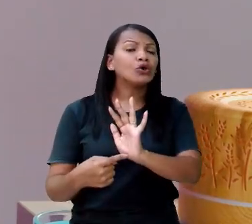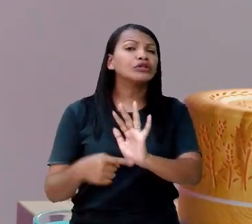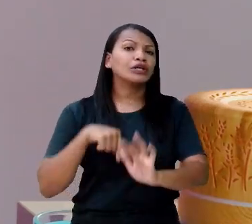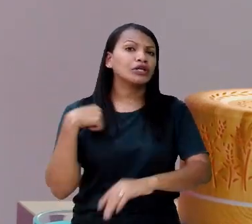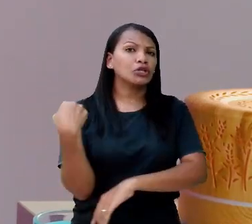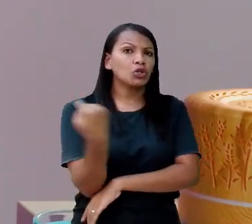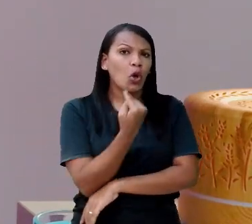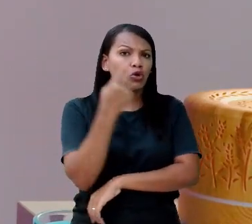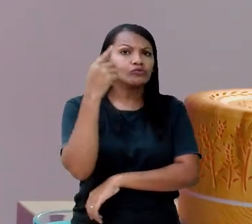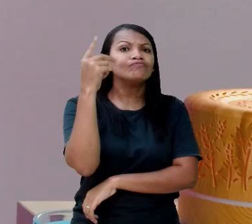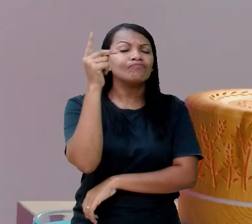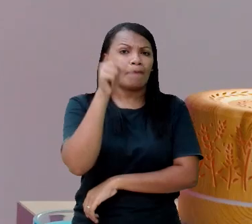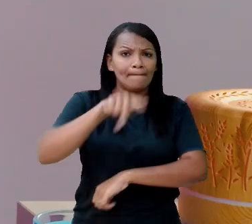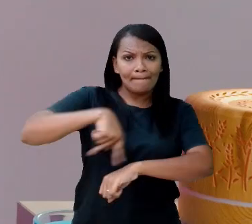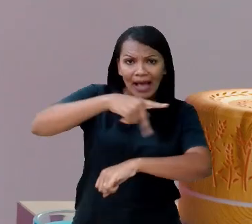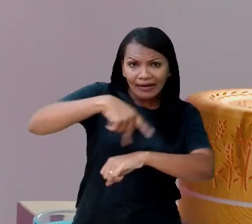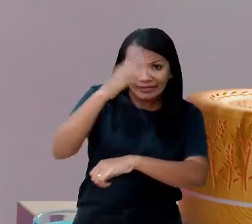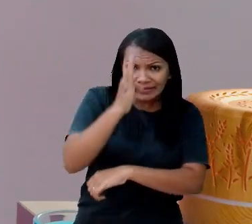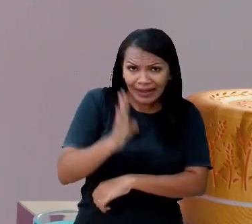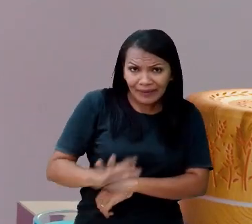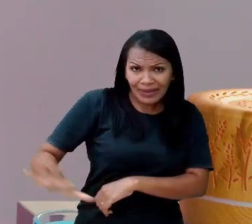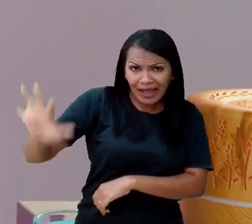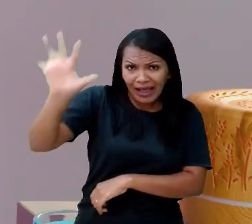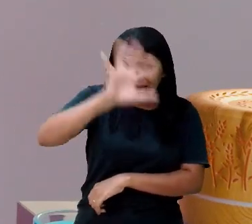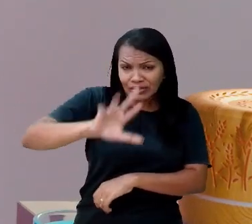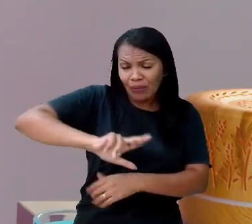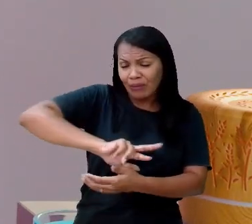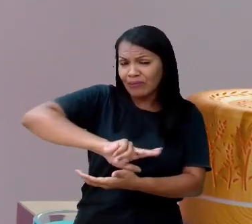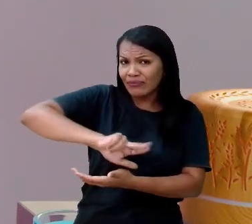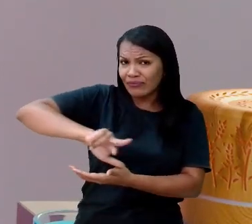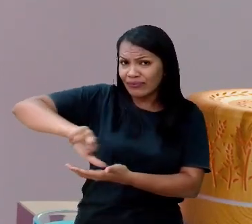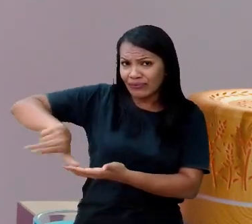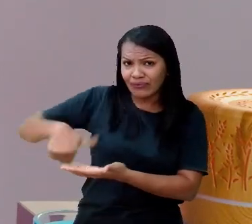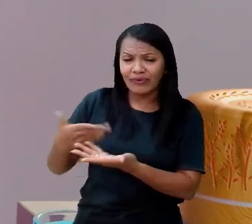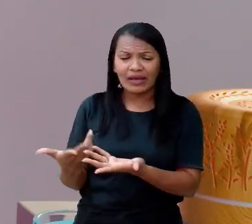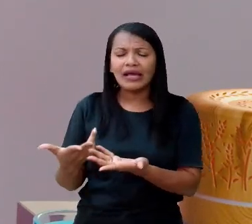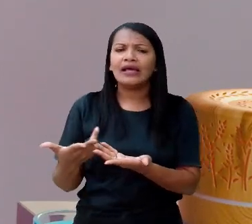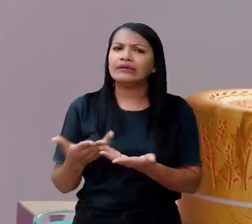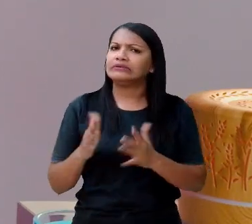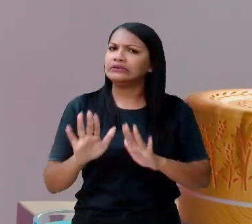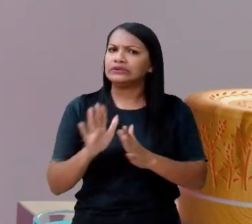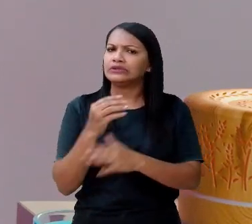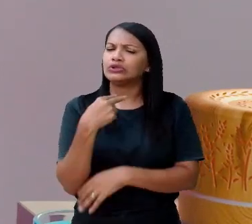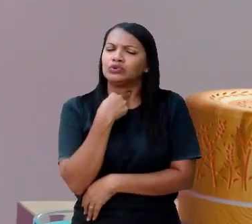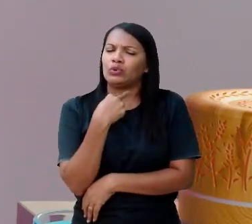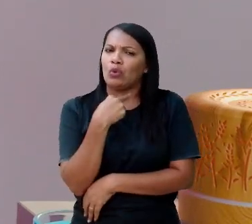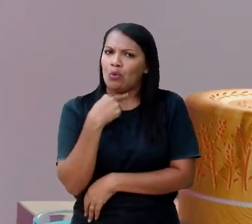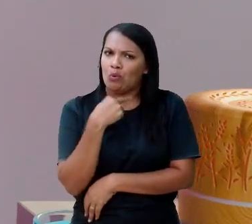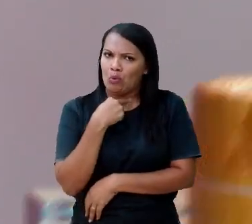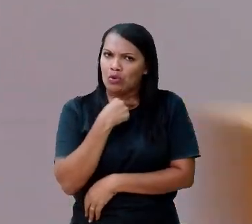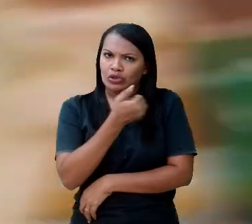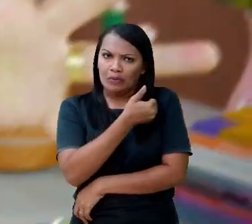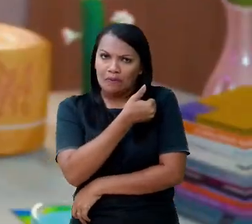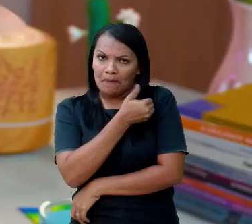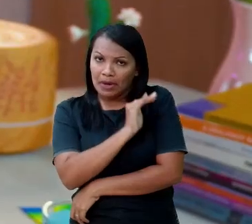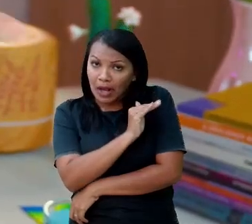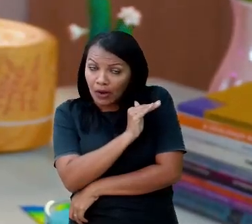país. Então, nada de preconceito linguístico, hein? Se